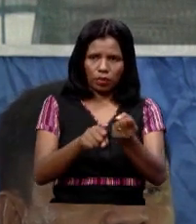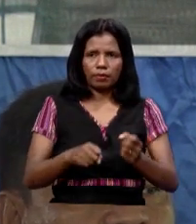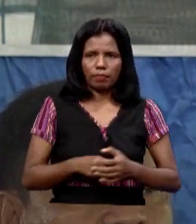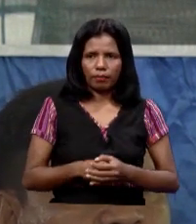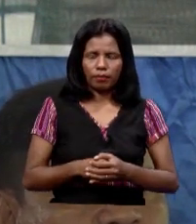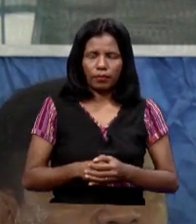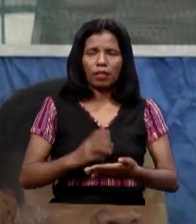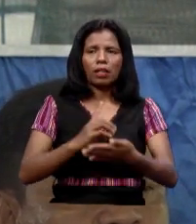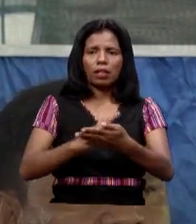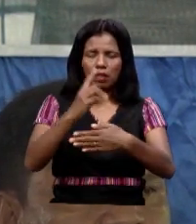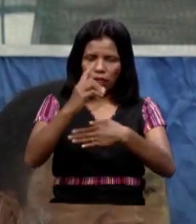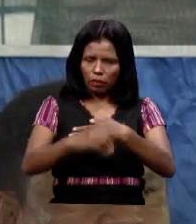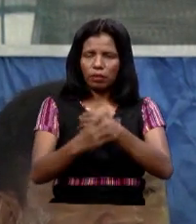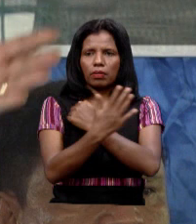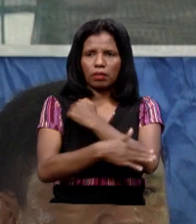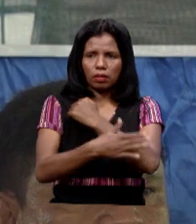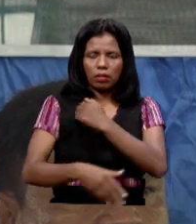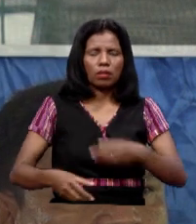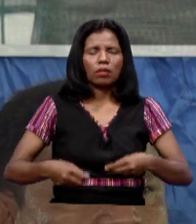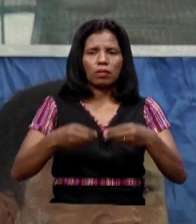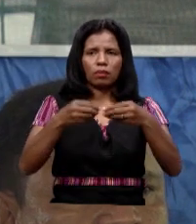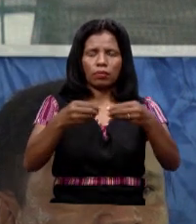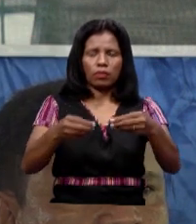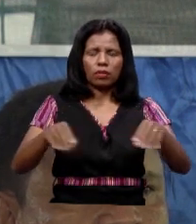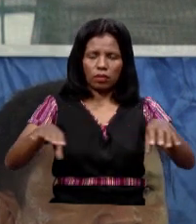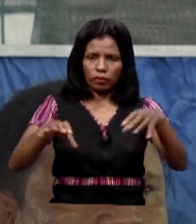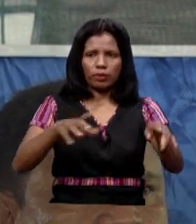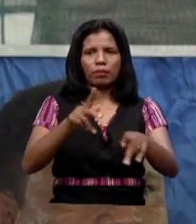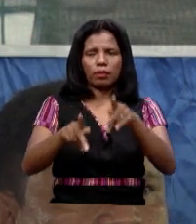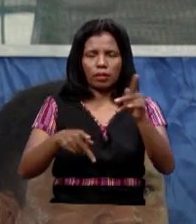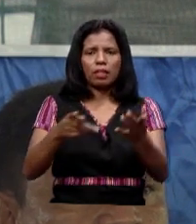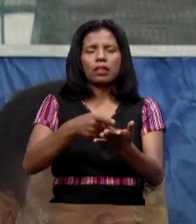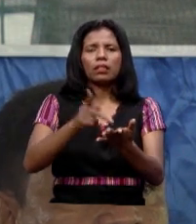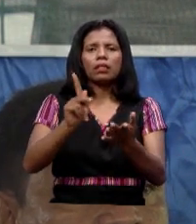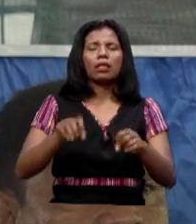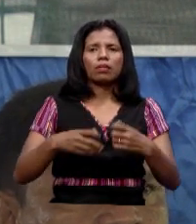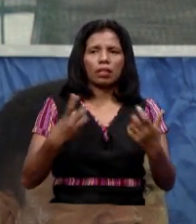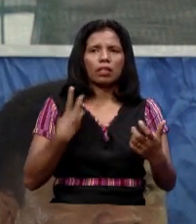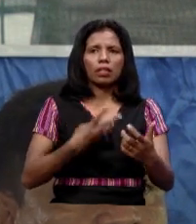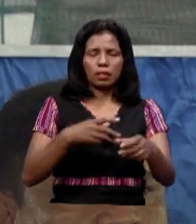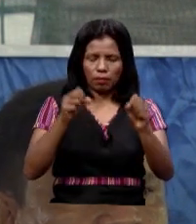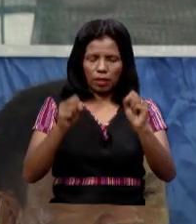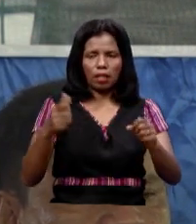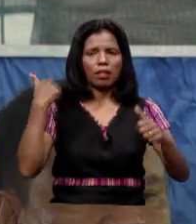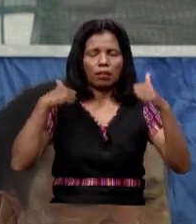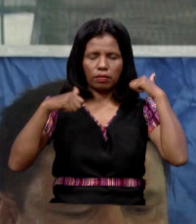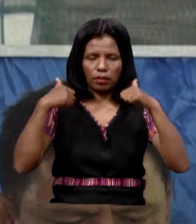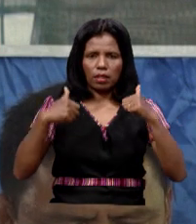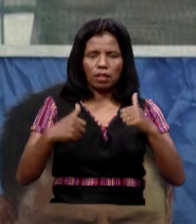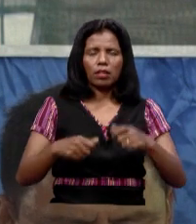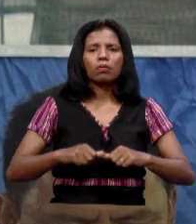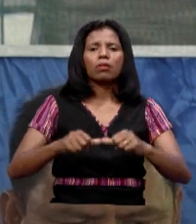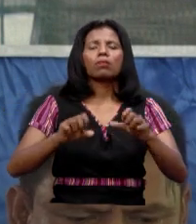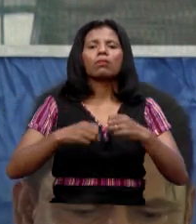para desenvolvimento raida, né? Foi posto de emprego hira, foi emprego hira, selo de posto hira. Para ter atividade e dívida que lá vai nos